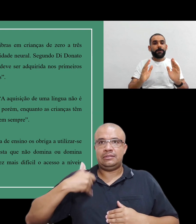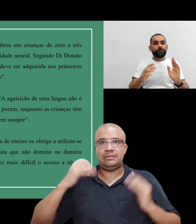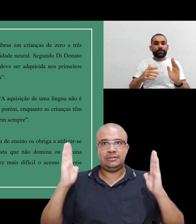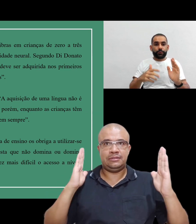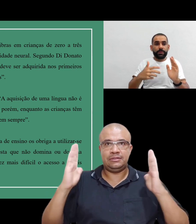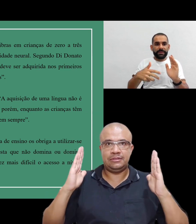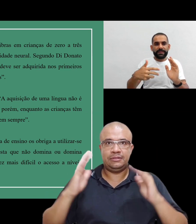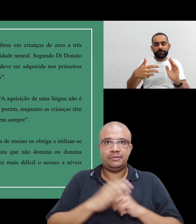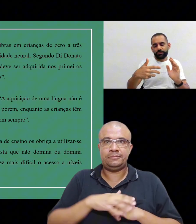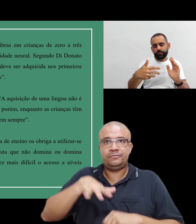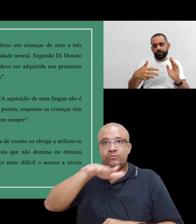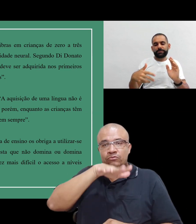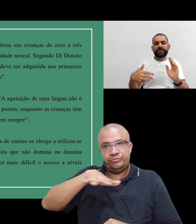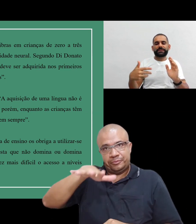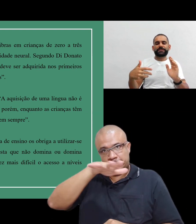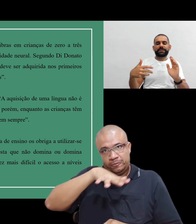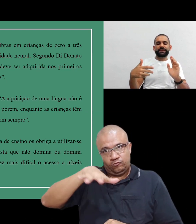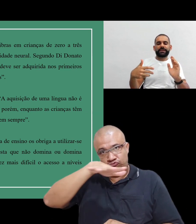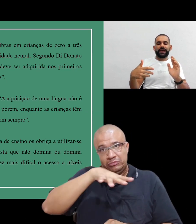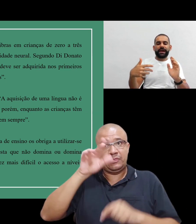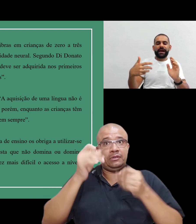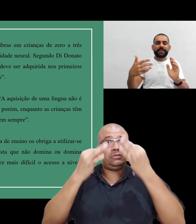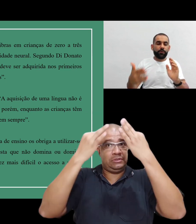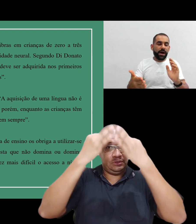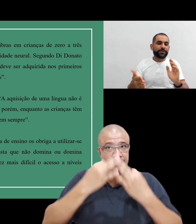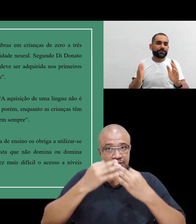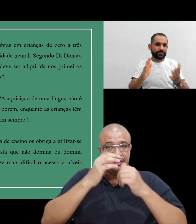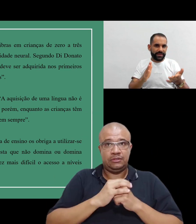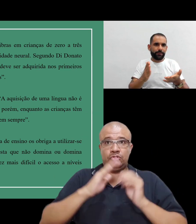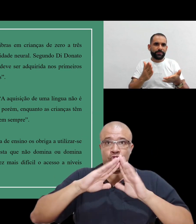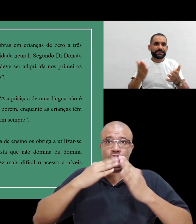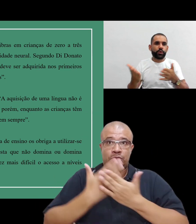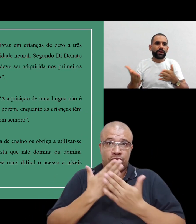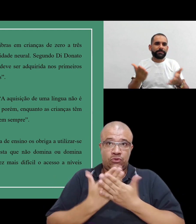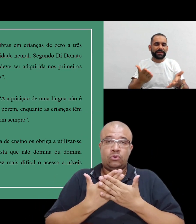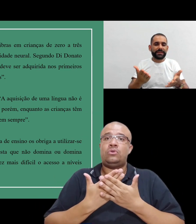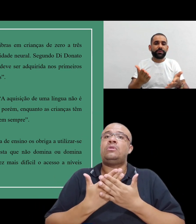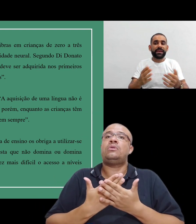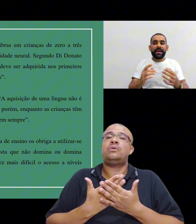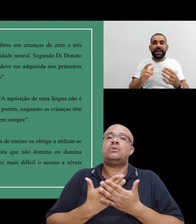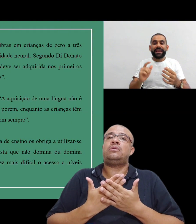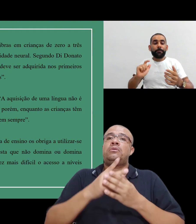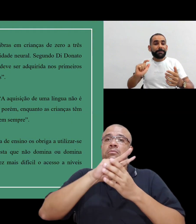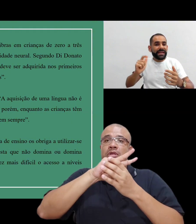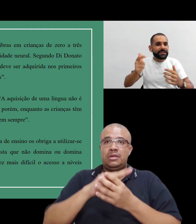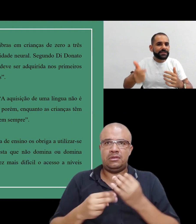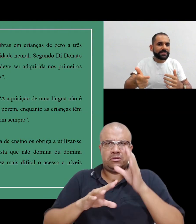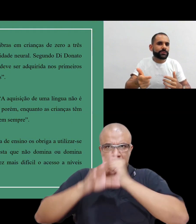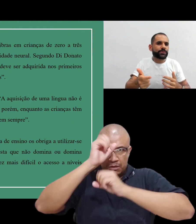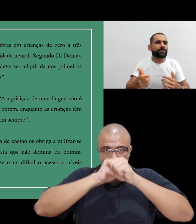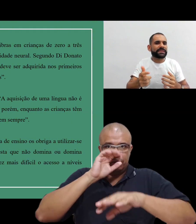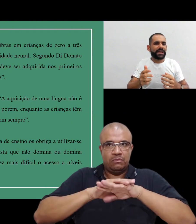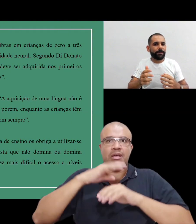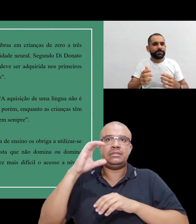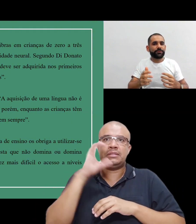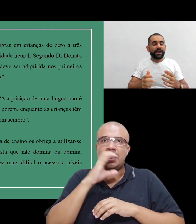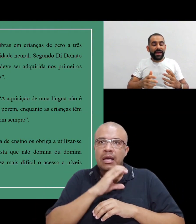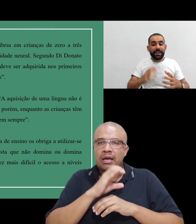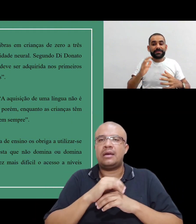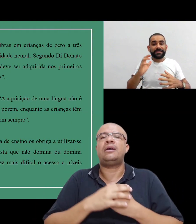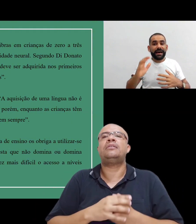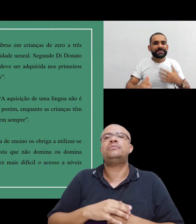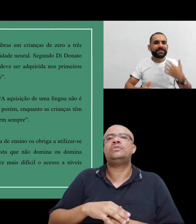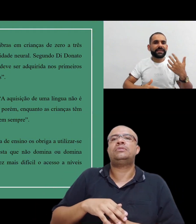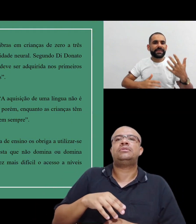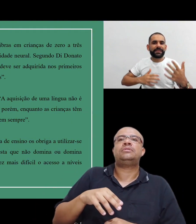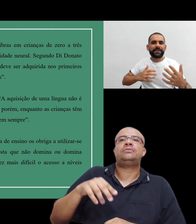anos, num ambiente adequado, né, uma escola bilíngue, ela aprende isso muito mais rápido.